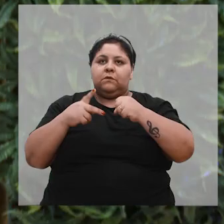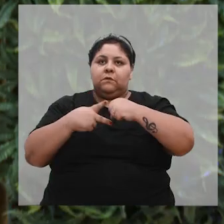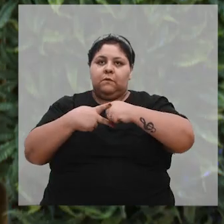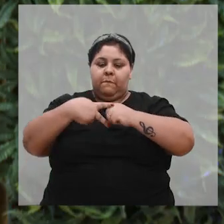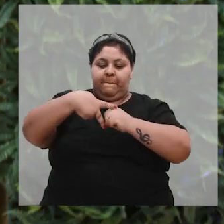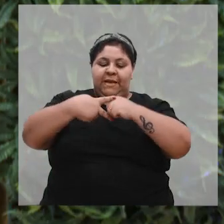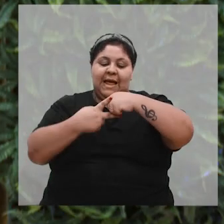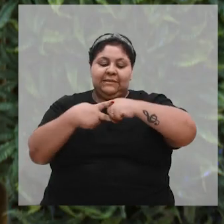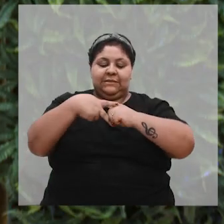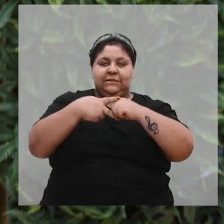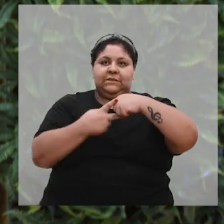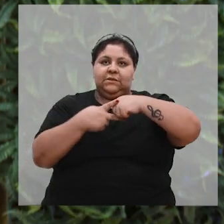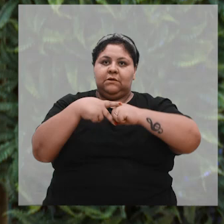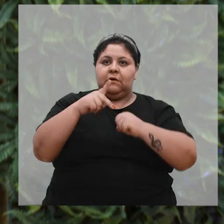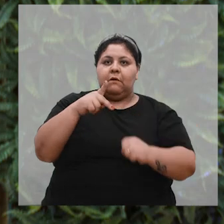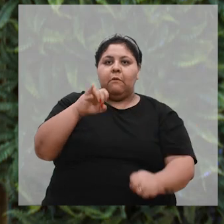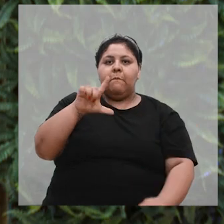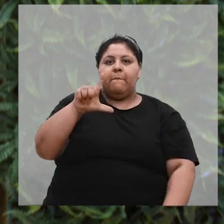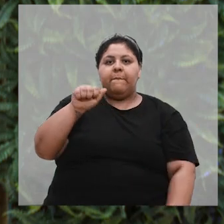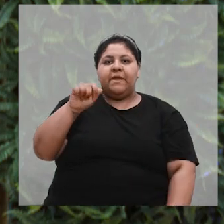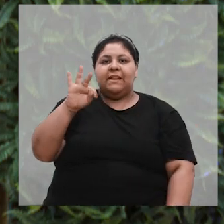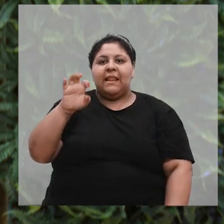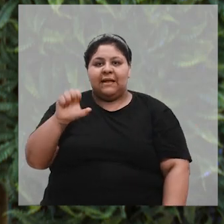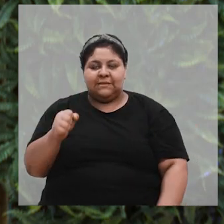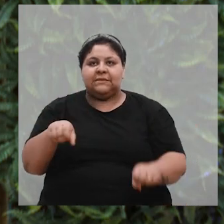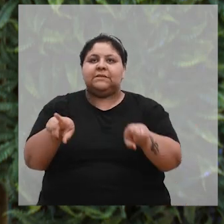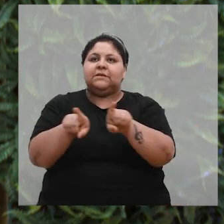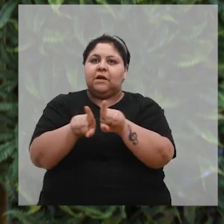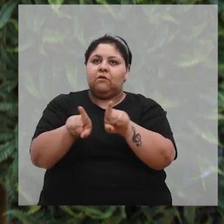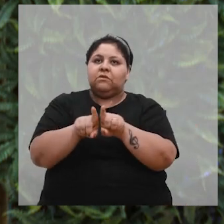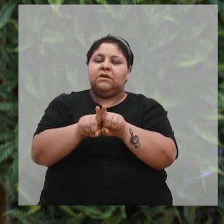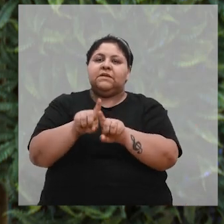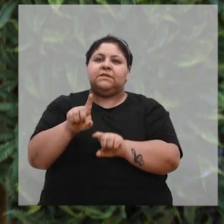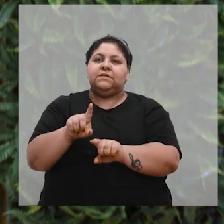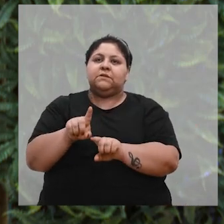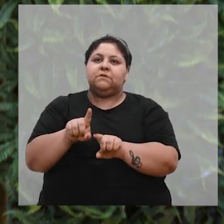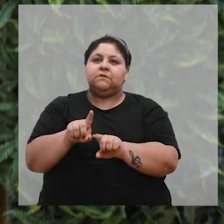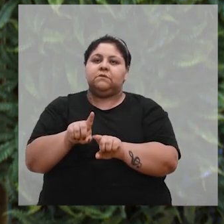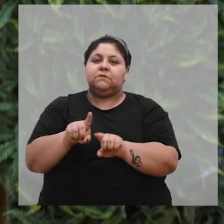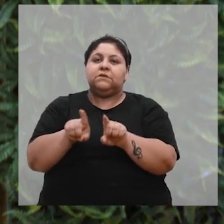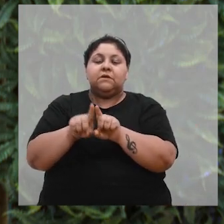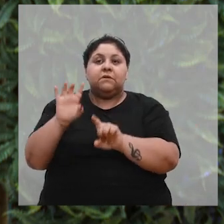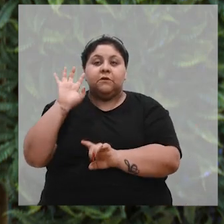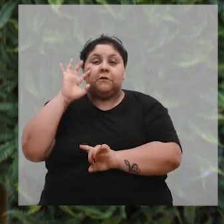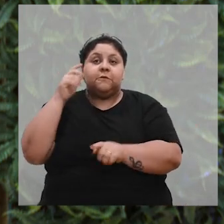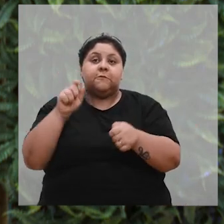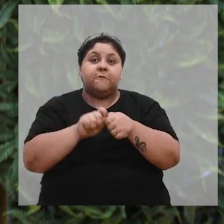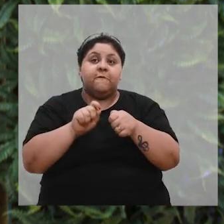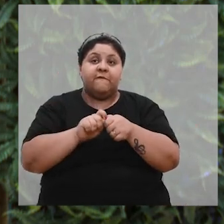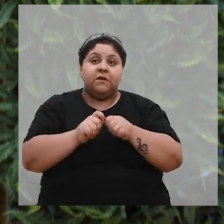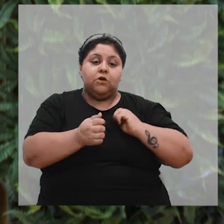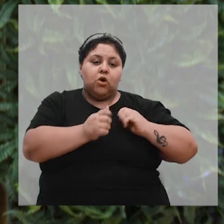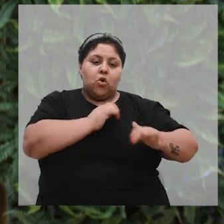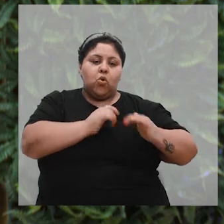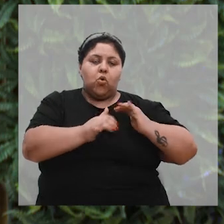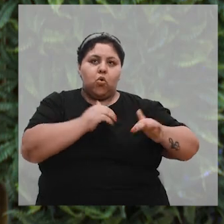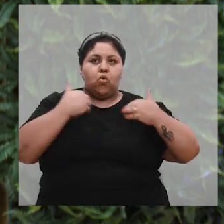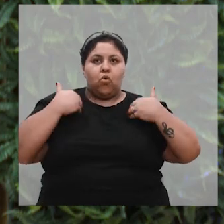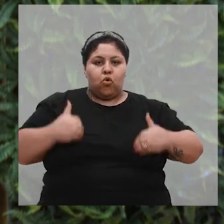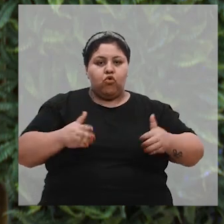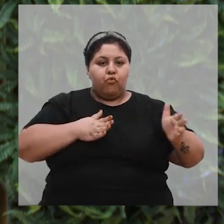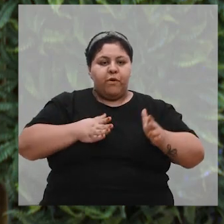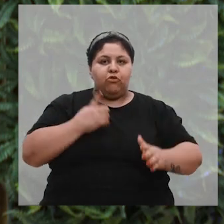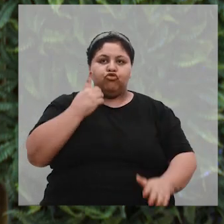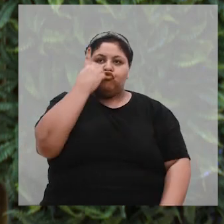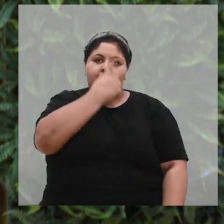ocorre, então, na instituição, né, que é algo que faz com que eles tenham essa movimentação